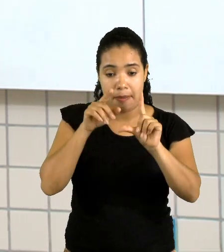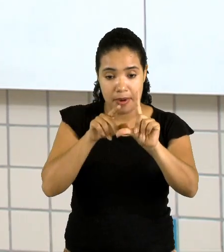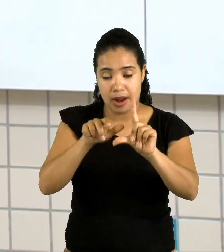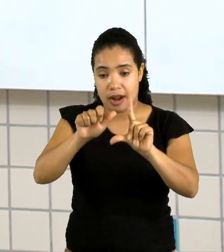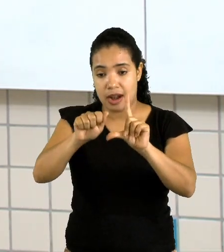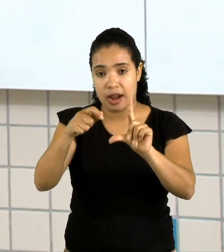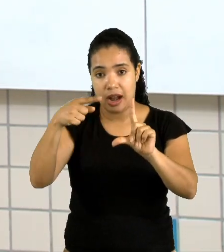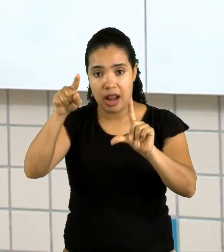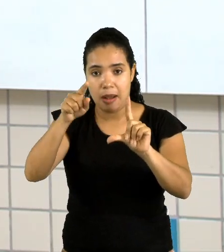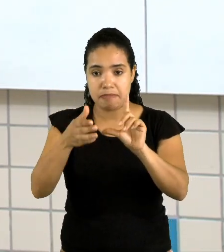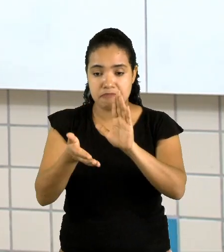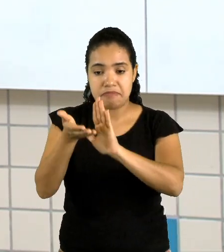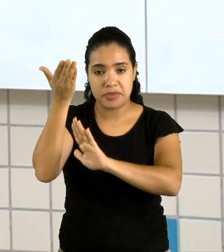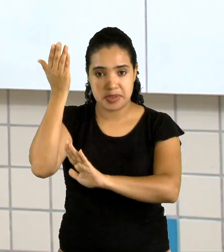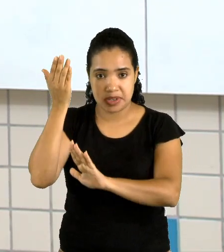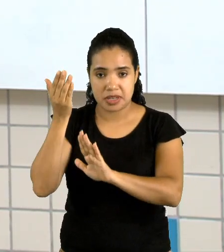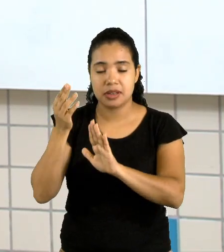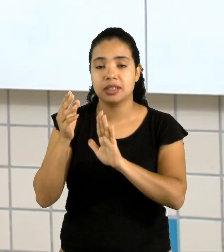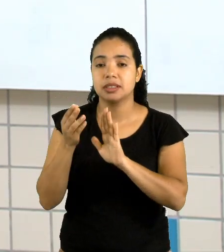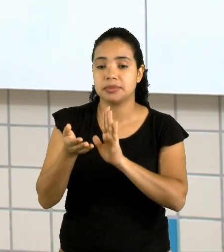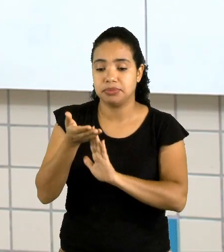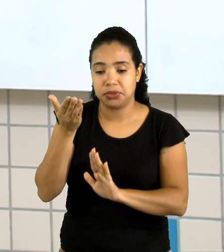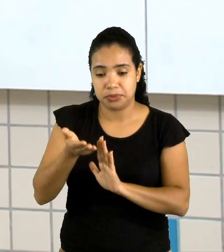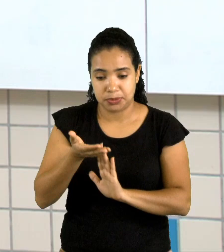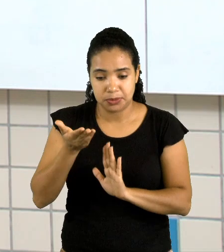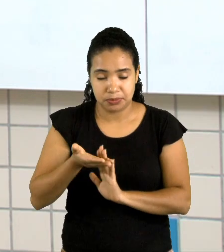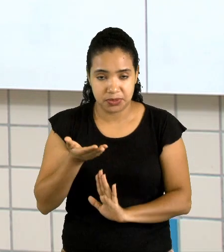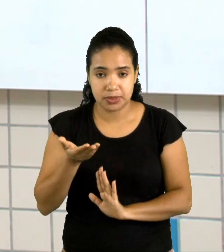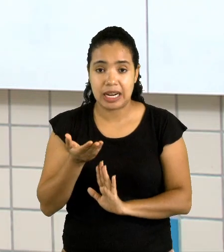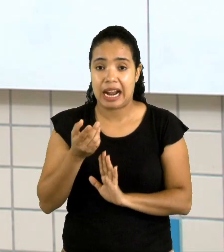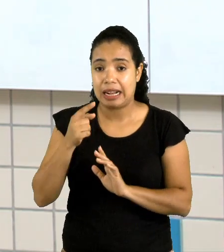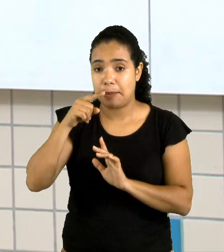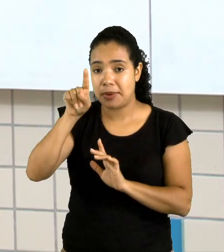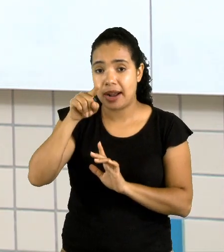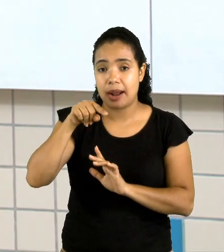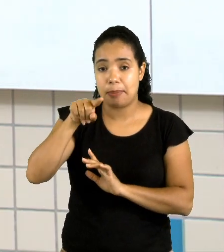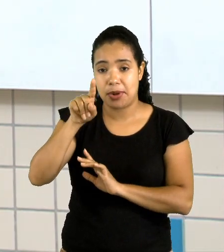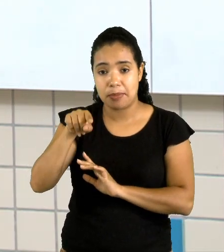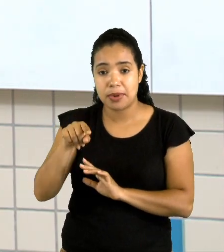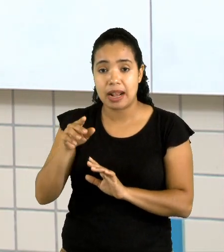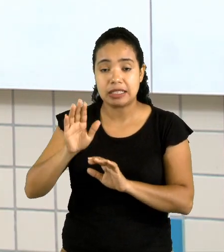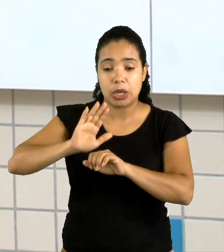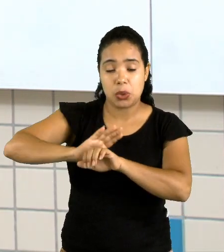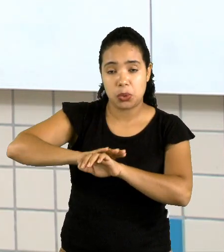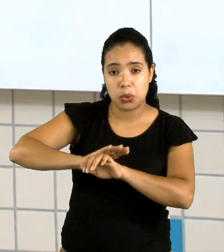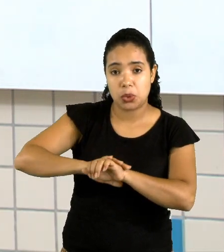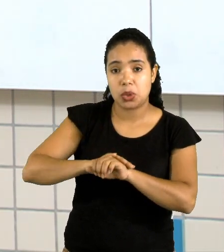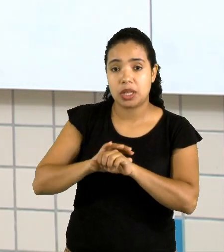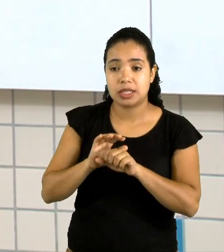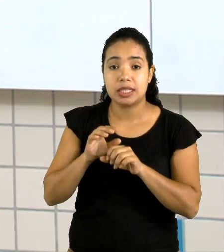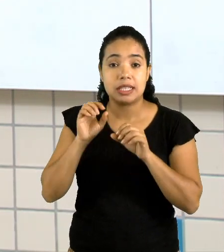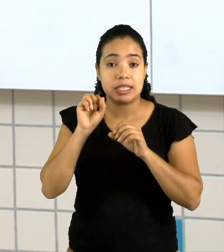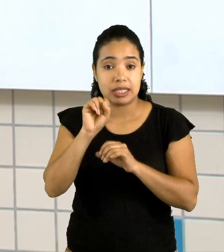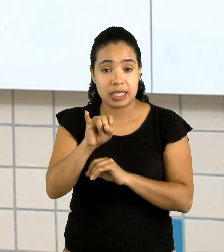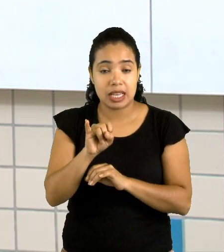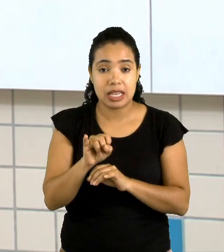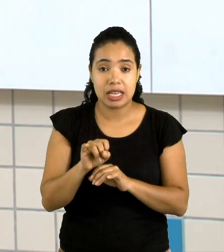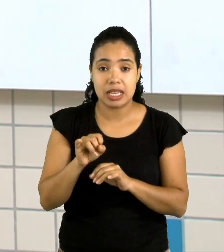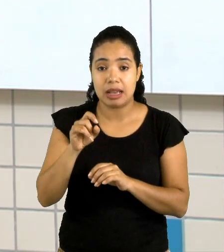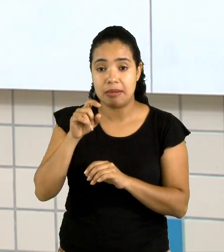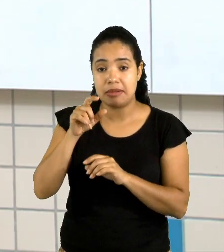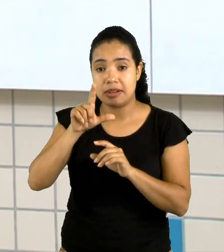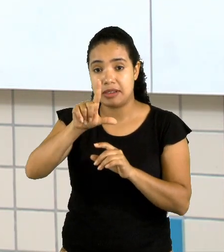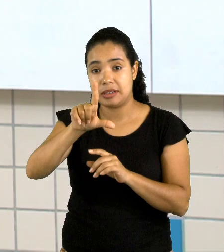mentes brilhantes, a acentuação na palavra é tão importante, se eu omitir, ou seja, se eu deixar de acentuar